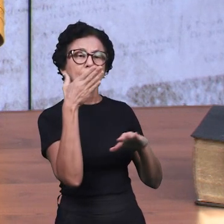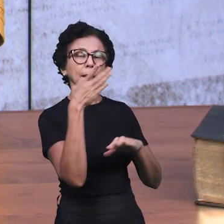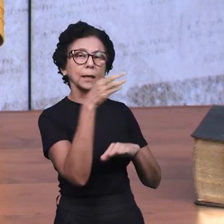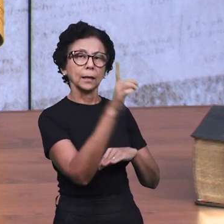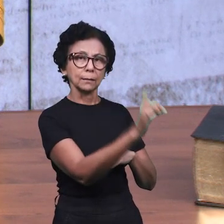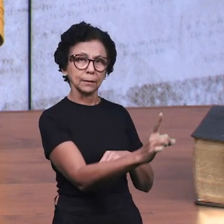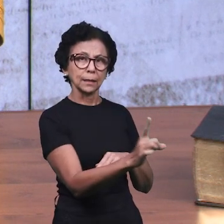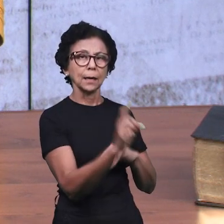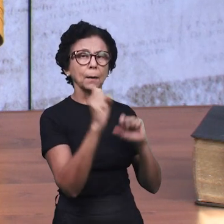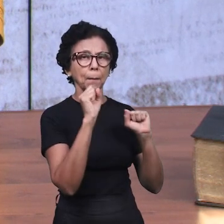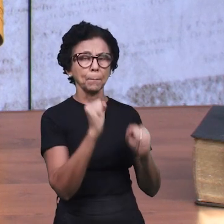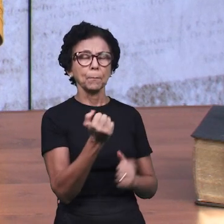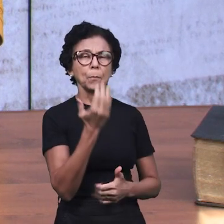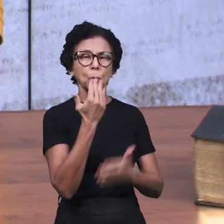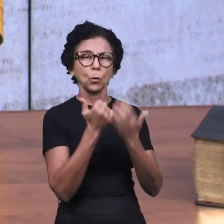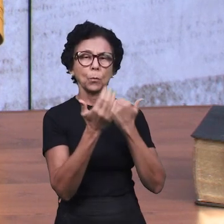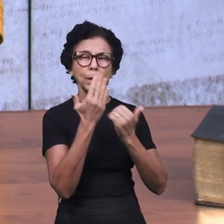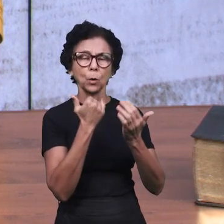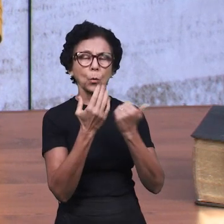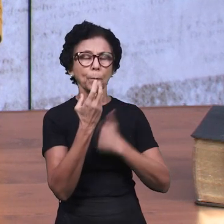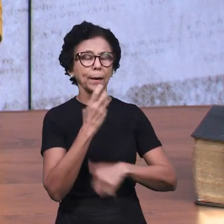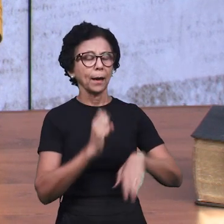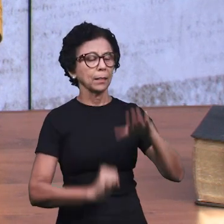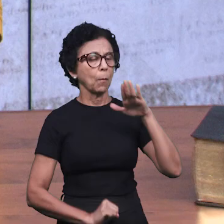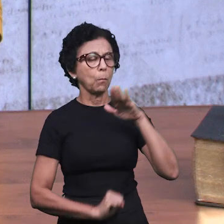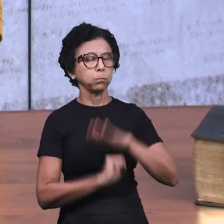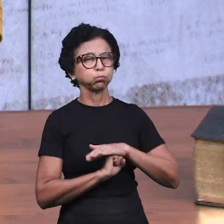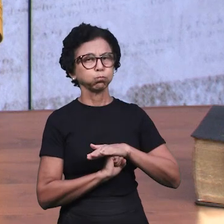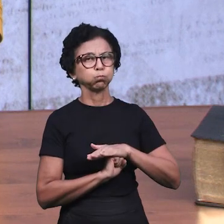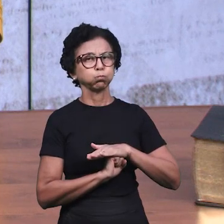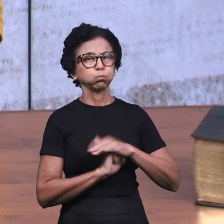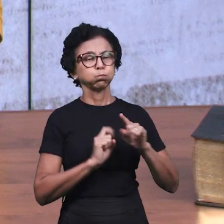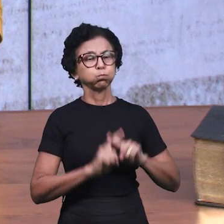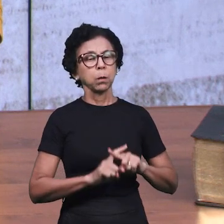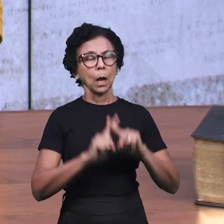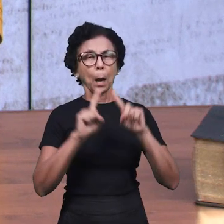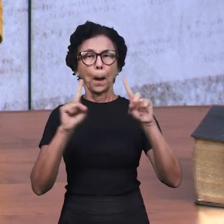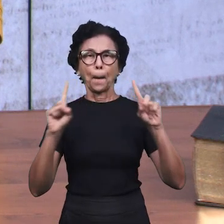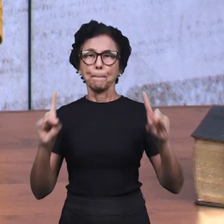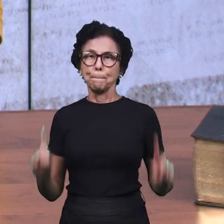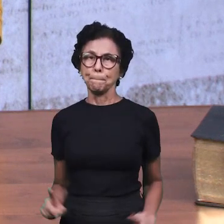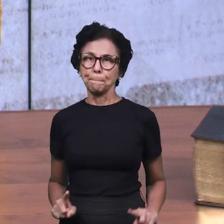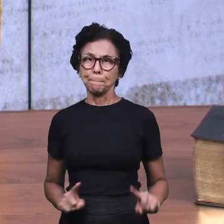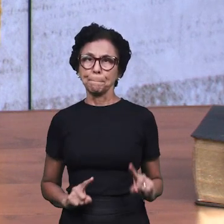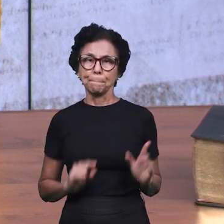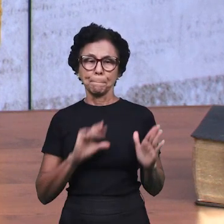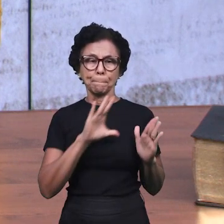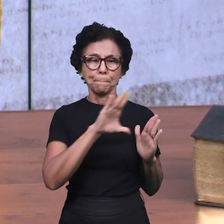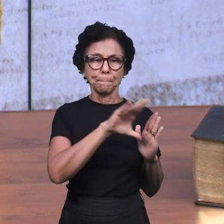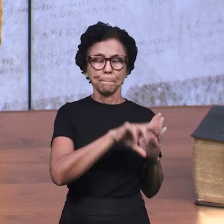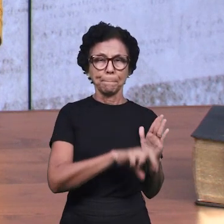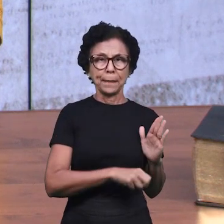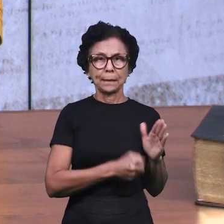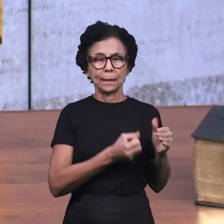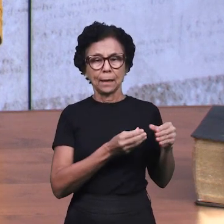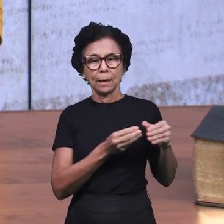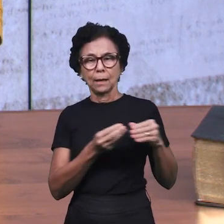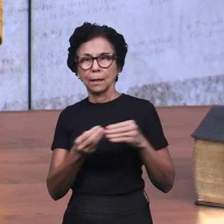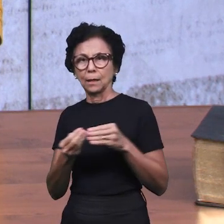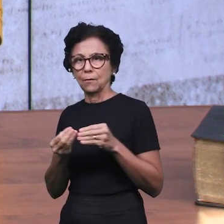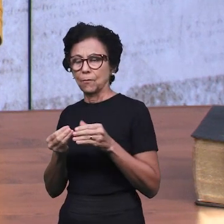ao teu desejo até te fartares, porém não as porás no teu vaso.